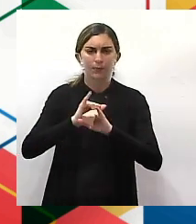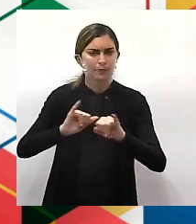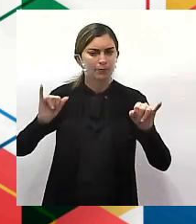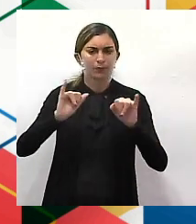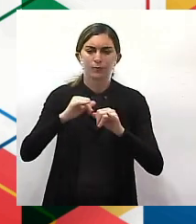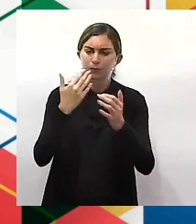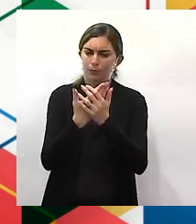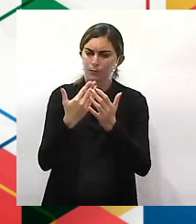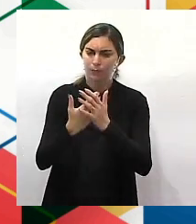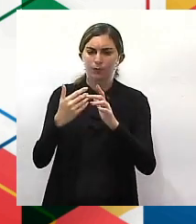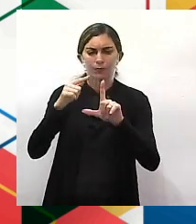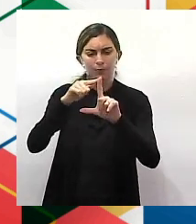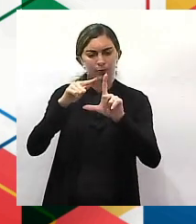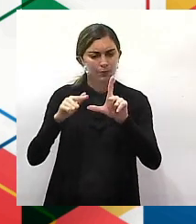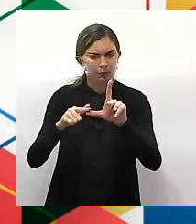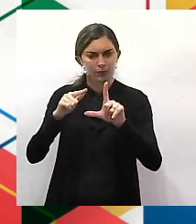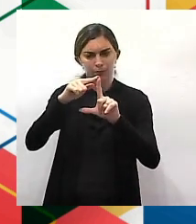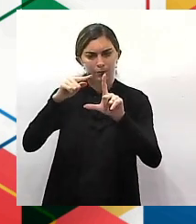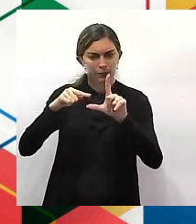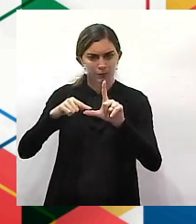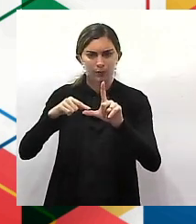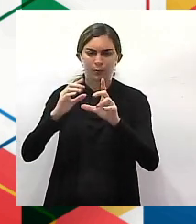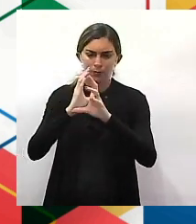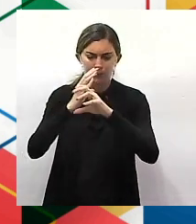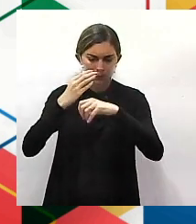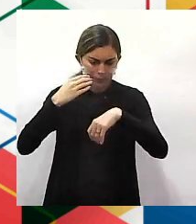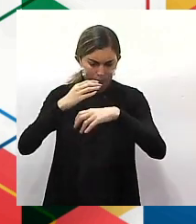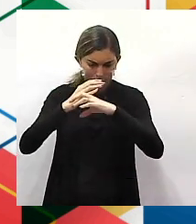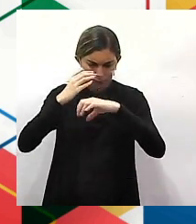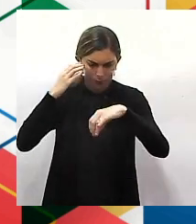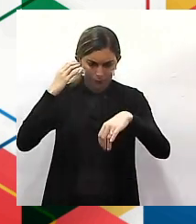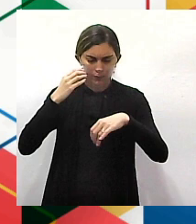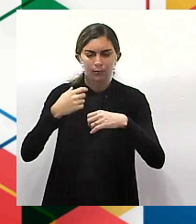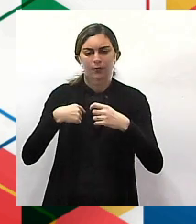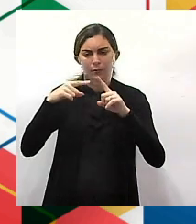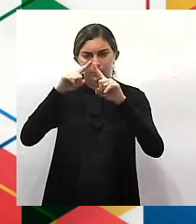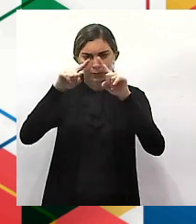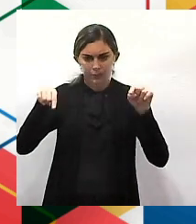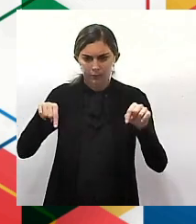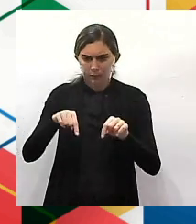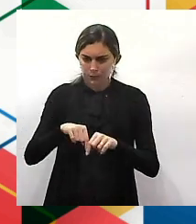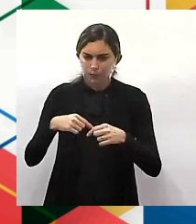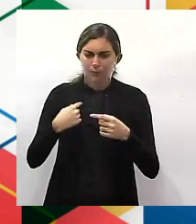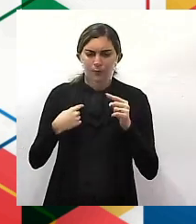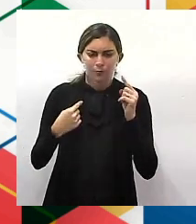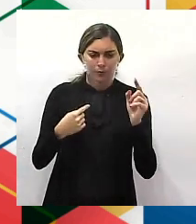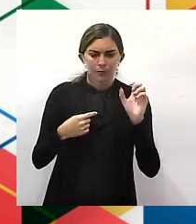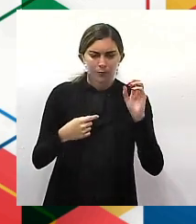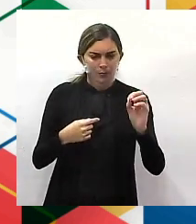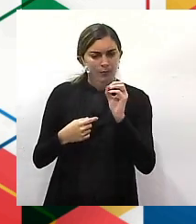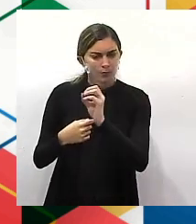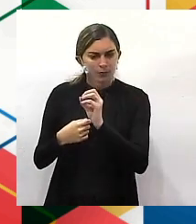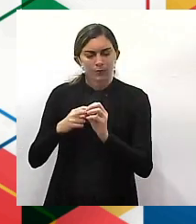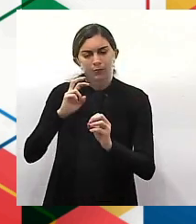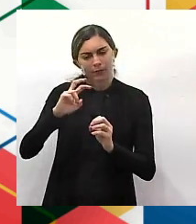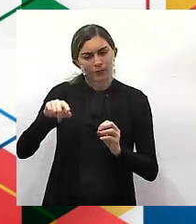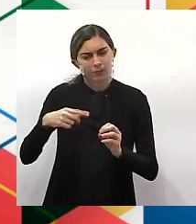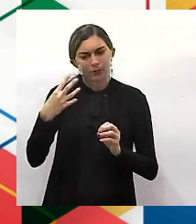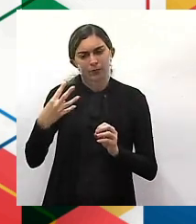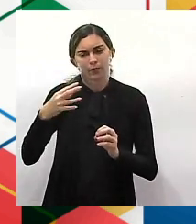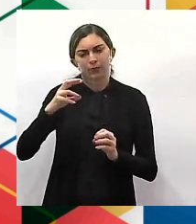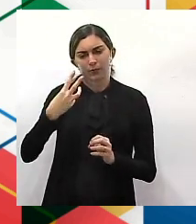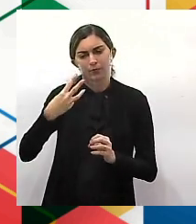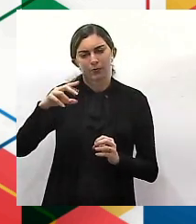em engenharia e propôs a seguinte questão. O triângulo determinado pelos pontos 00, 54